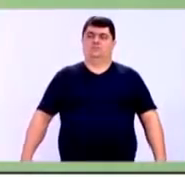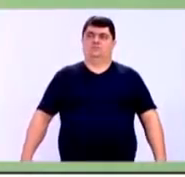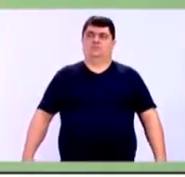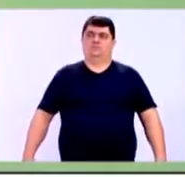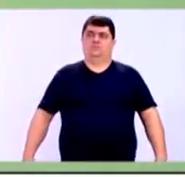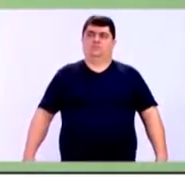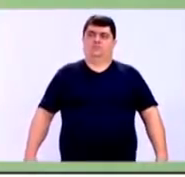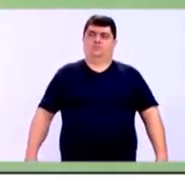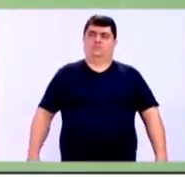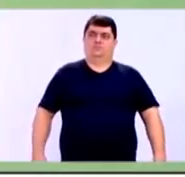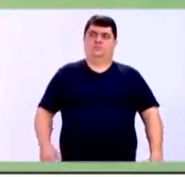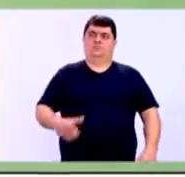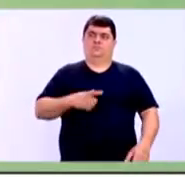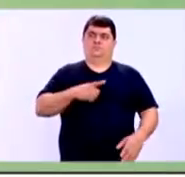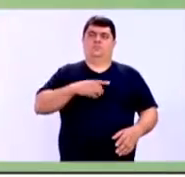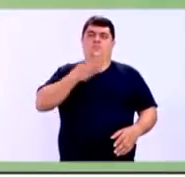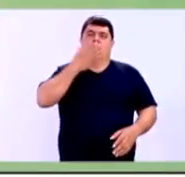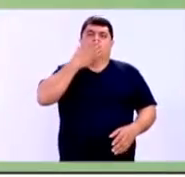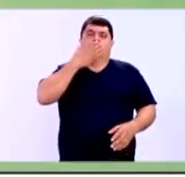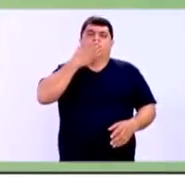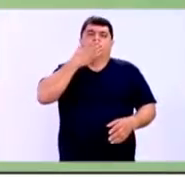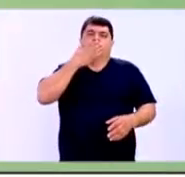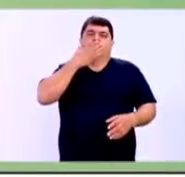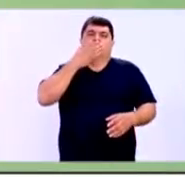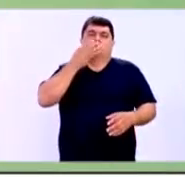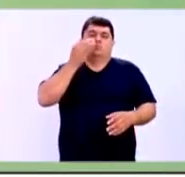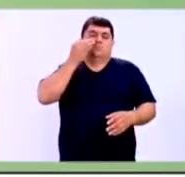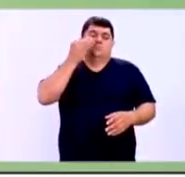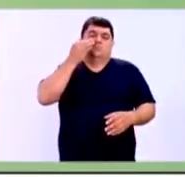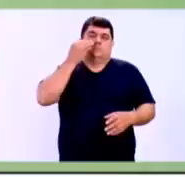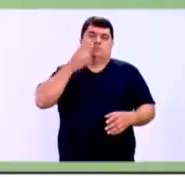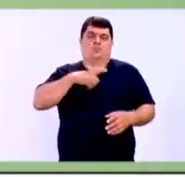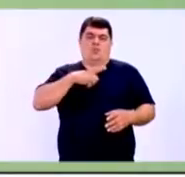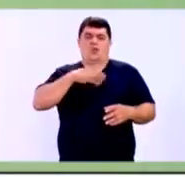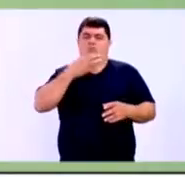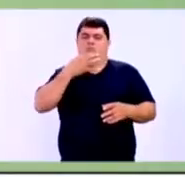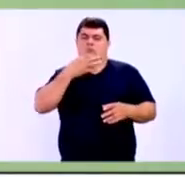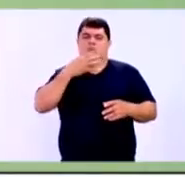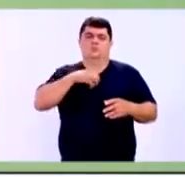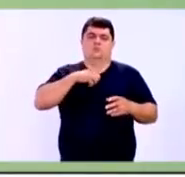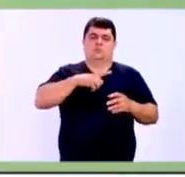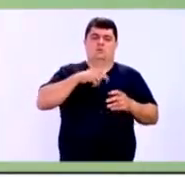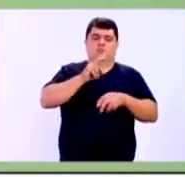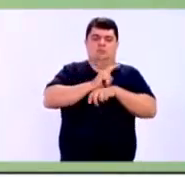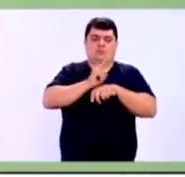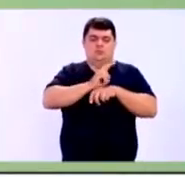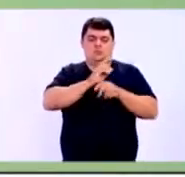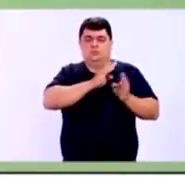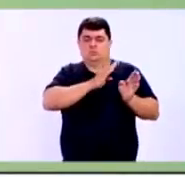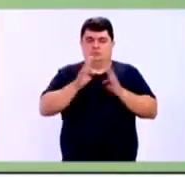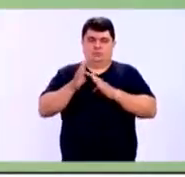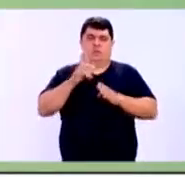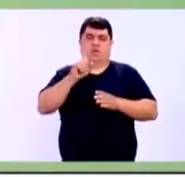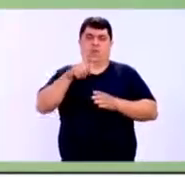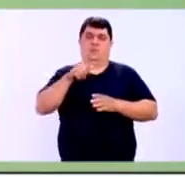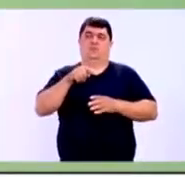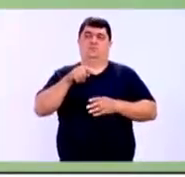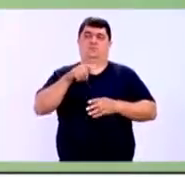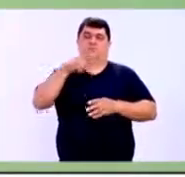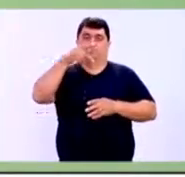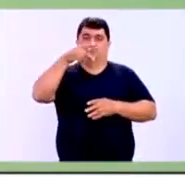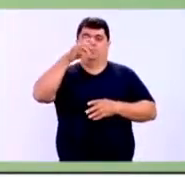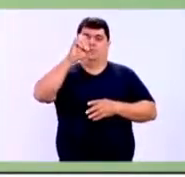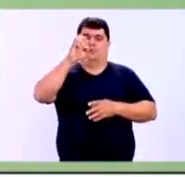O método de avaliação de estoques. Os métodos mais conhecidos para fins de controle permanente de estoque são